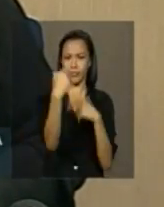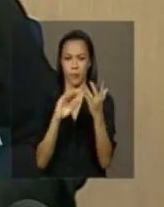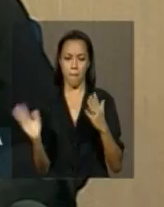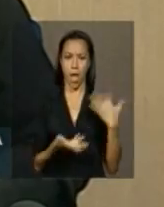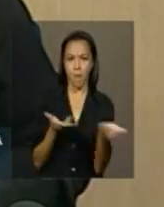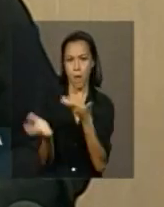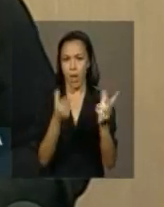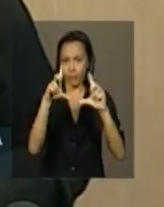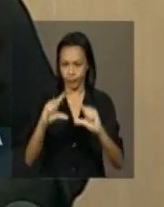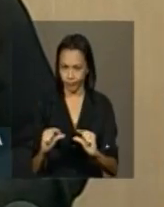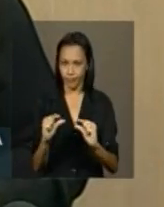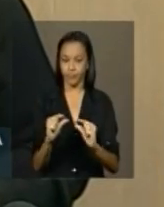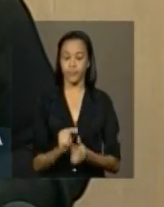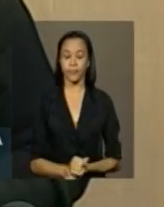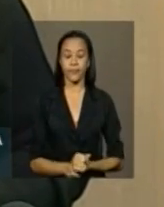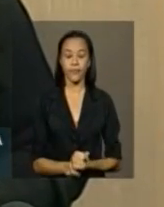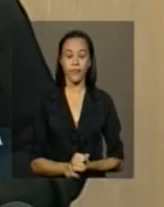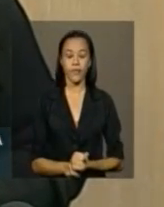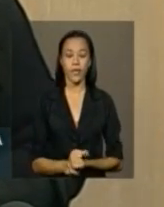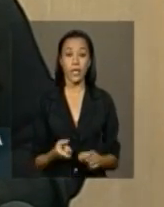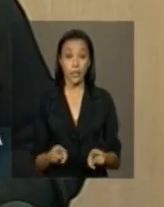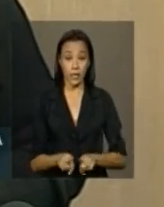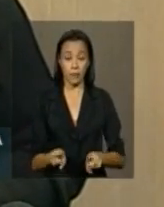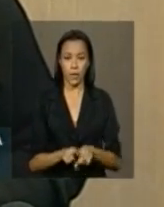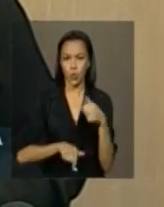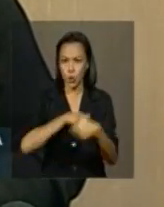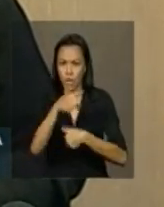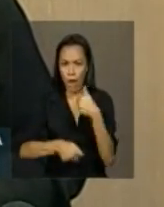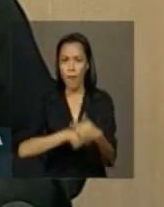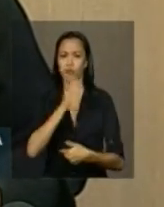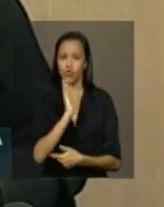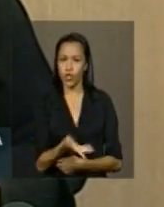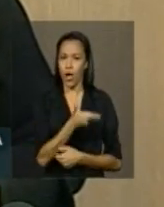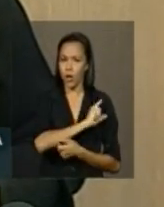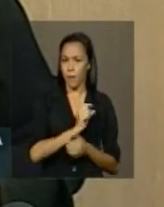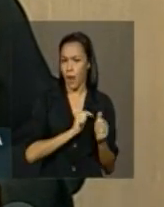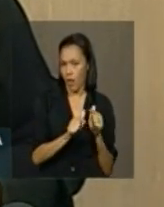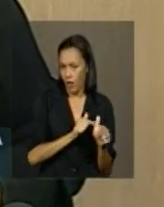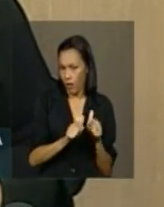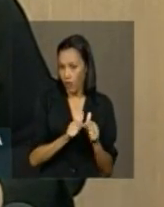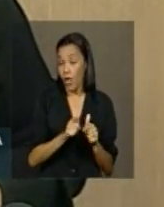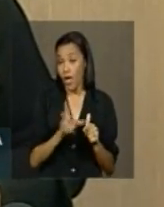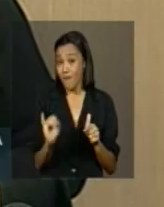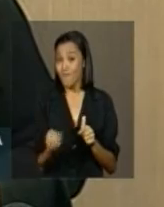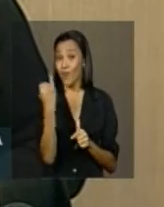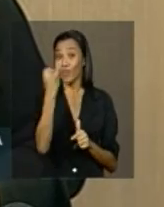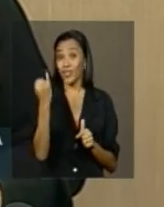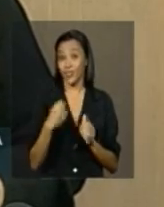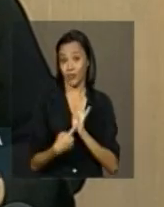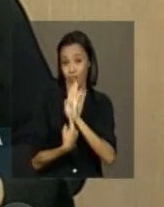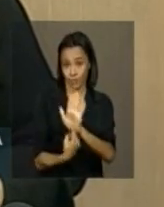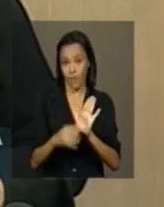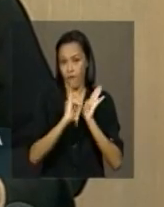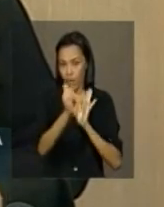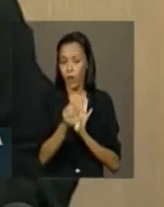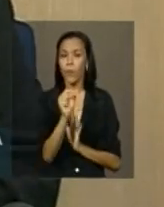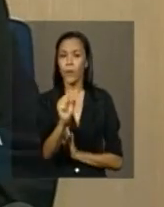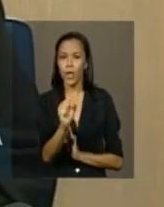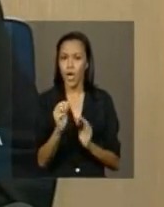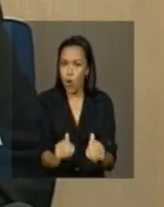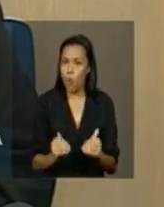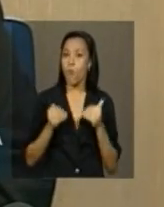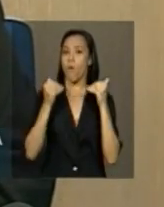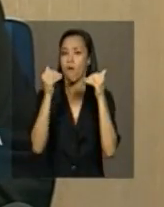Amazônia então do ponto de vista eh dos trabalhos que estão sendo feitos eu acho que é importante aqui destacar eh o